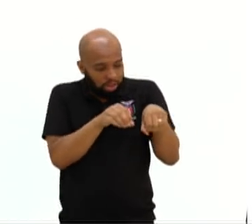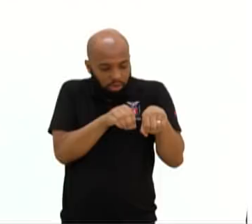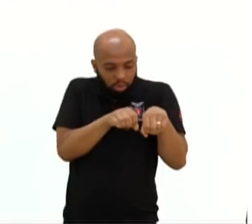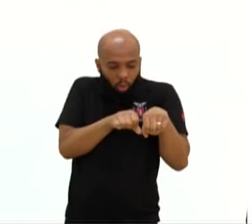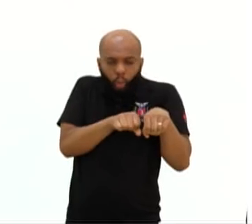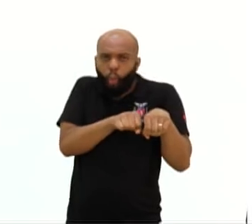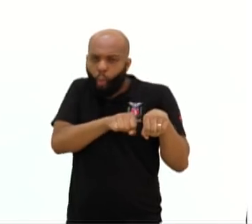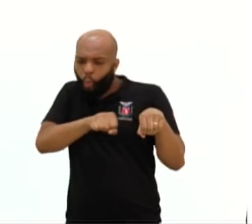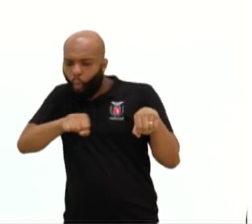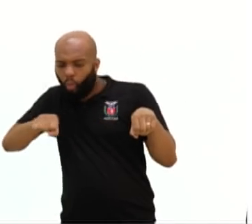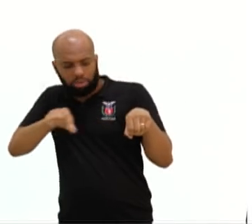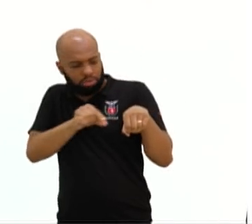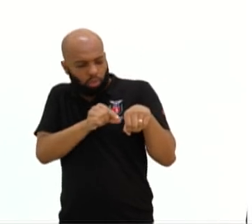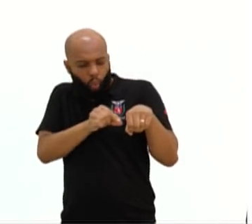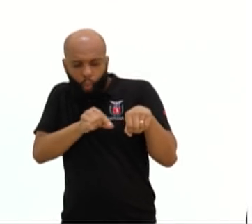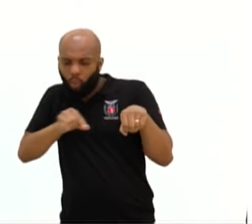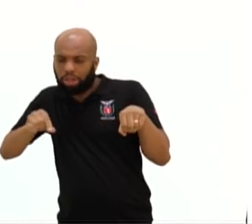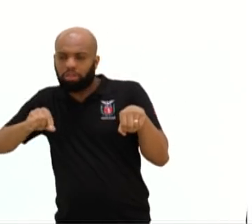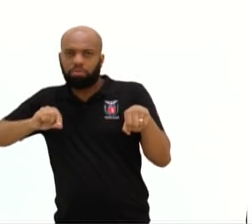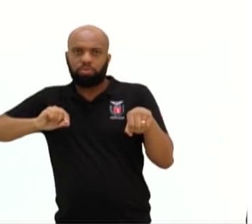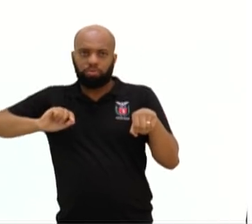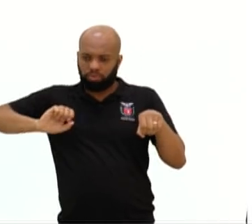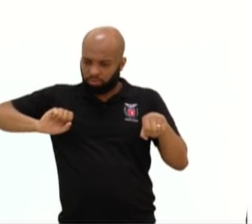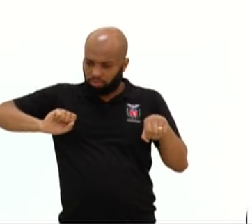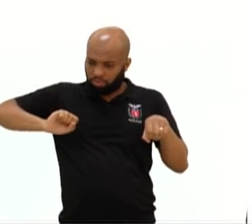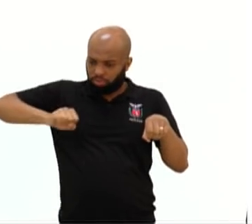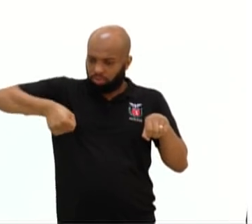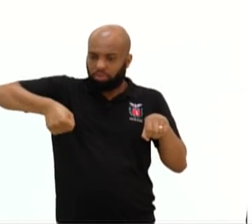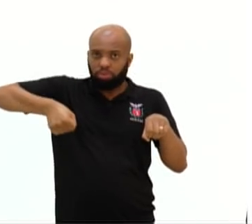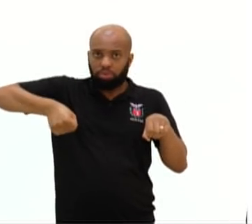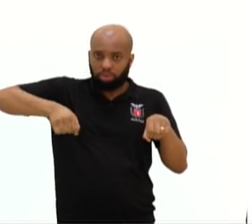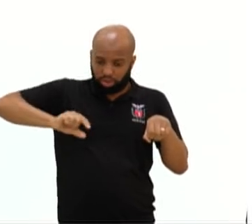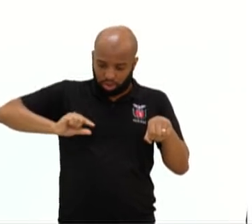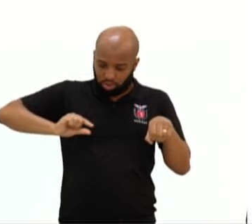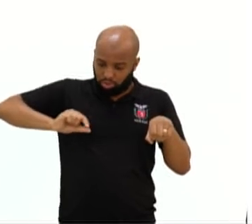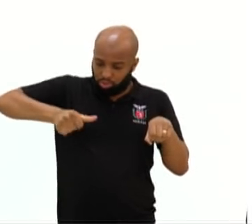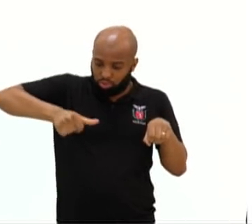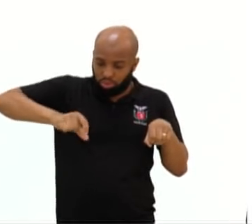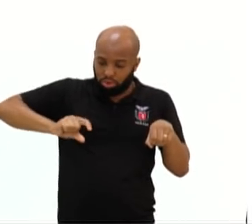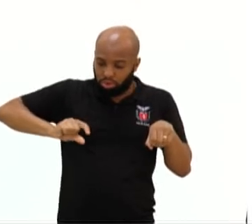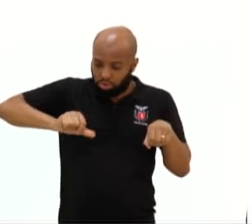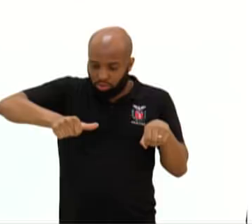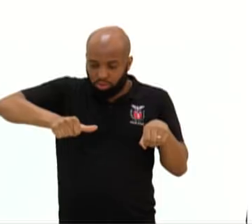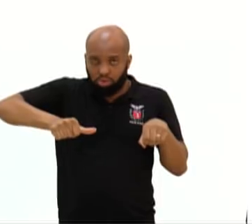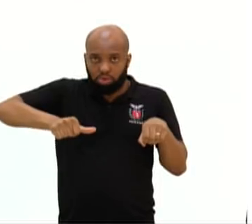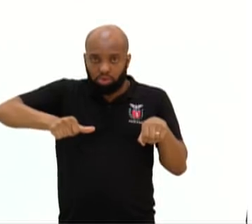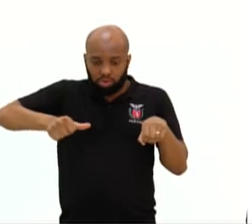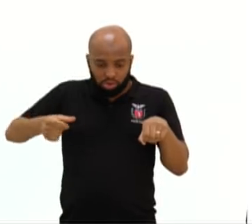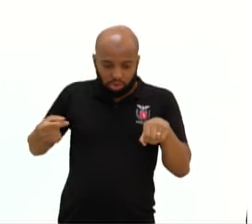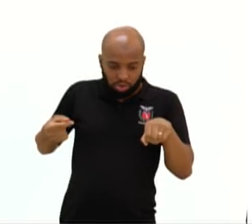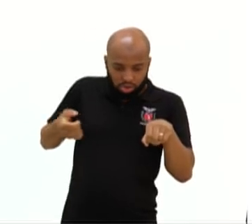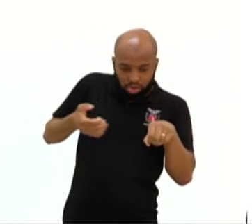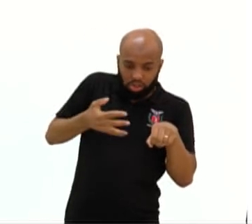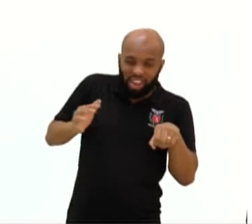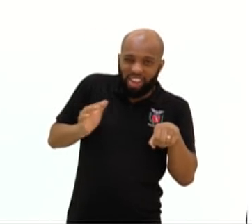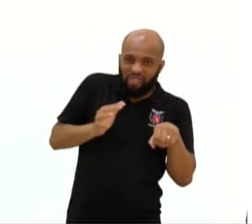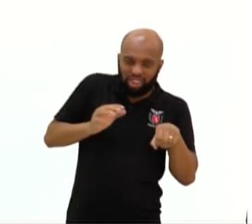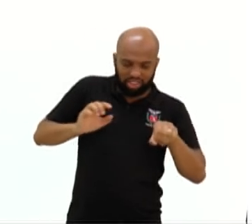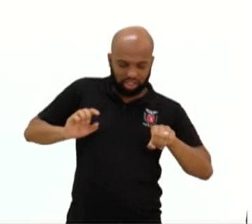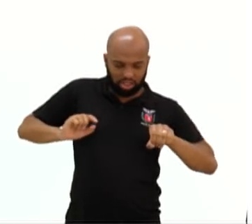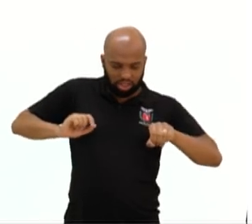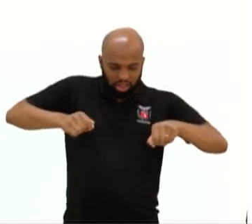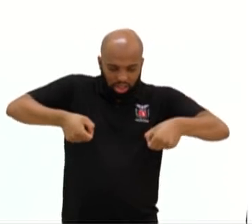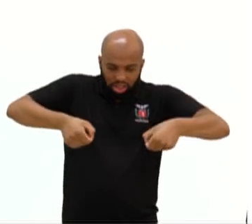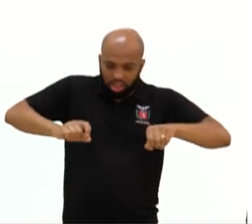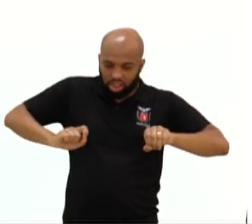que o diâmetro do eixo. Quando esse eixo se move, ele transmite esse movimento para a roda. Só que como a roda tem